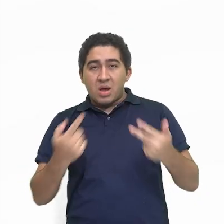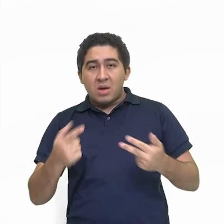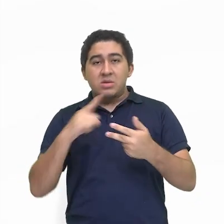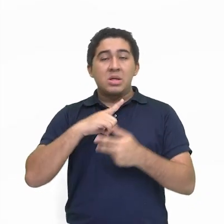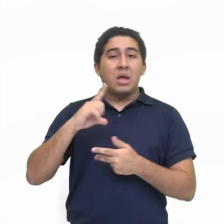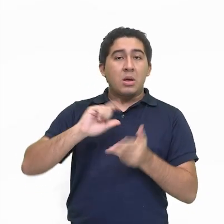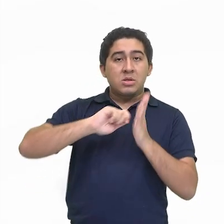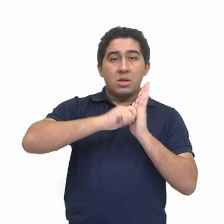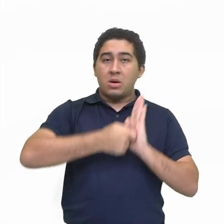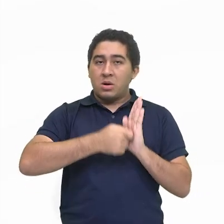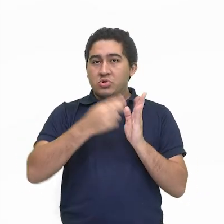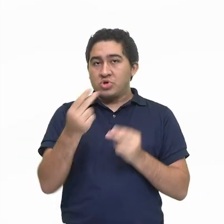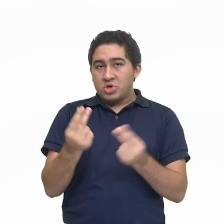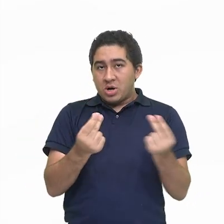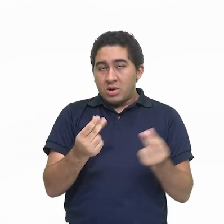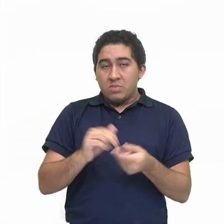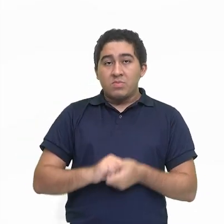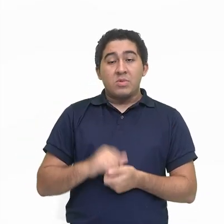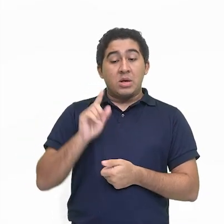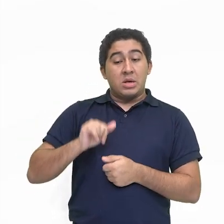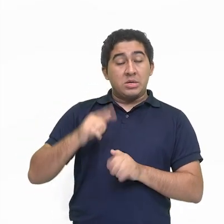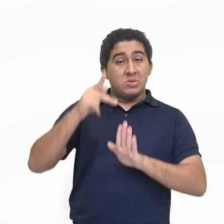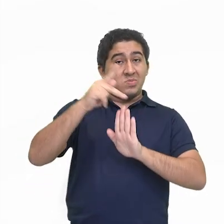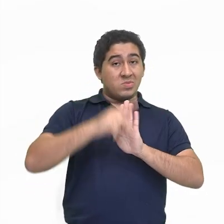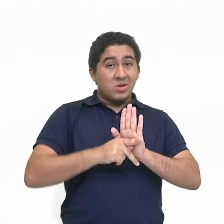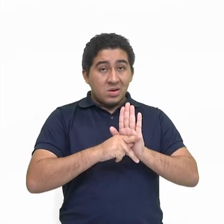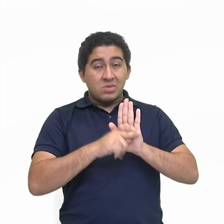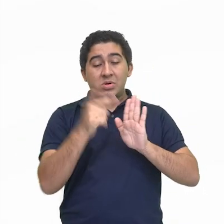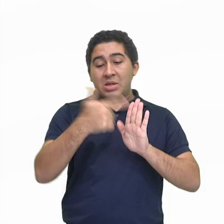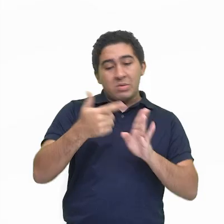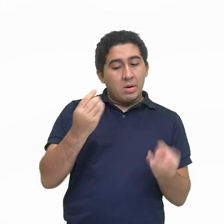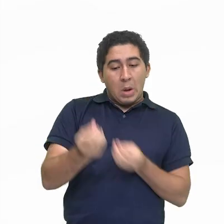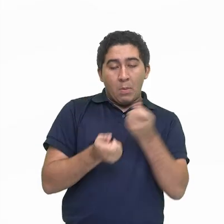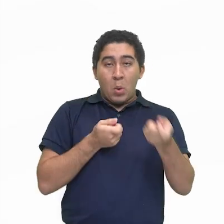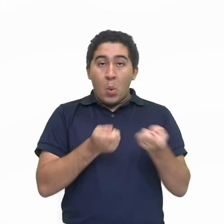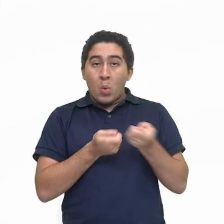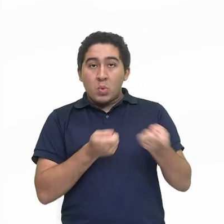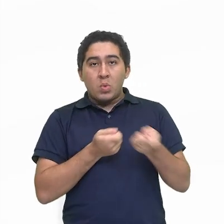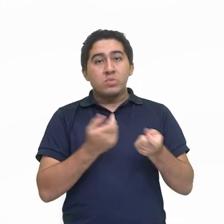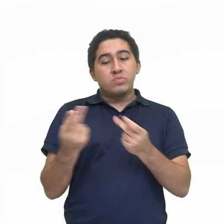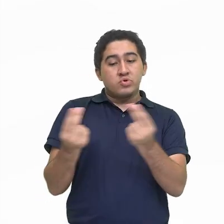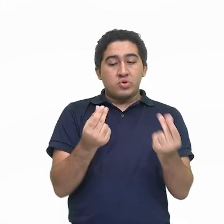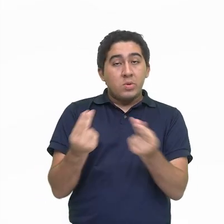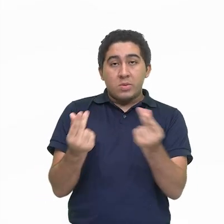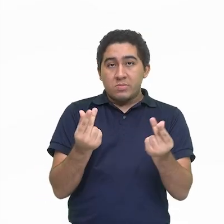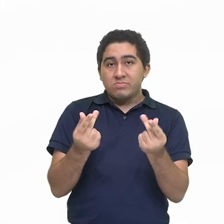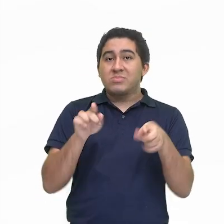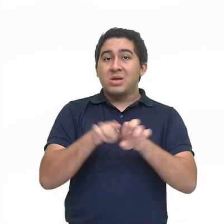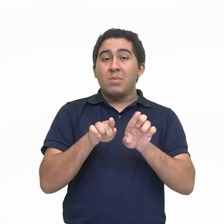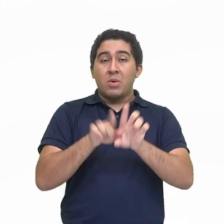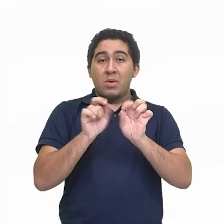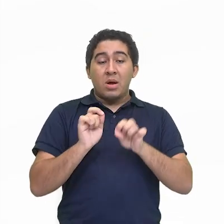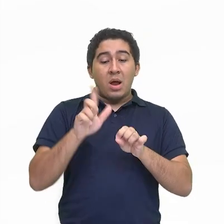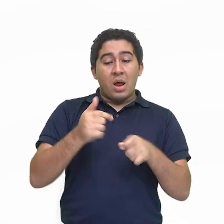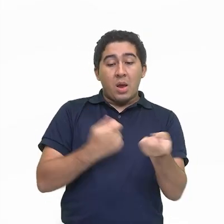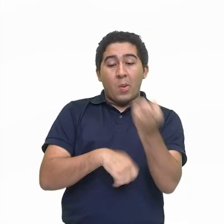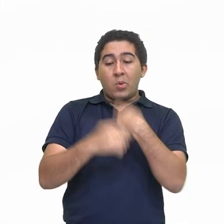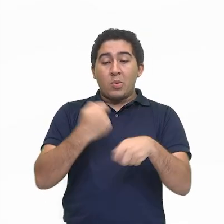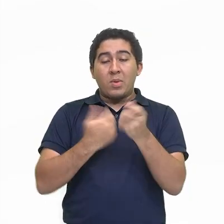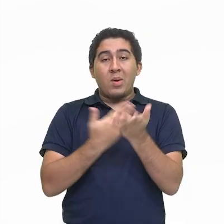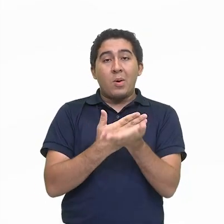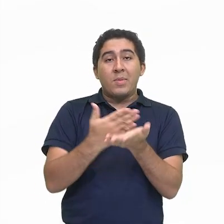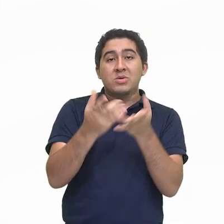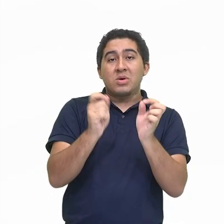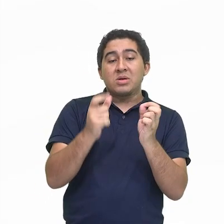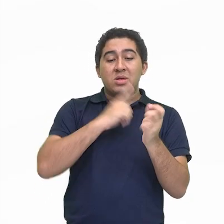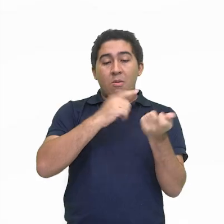da população. Esse plano não vai conseguir controlar a inflação, né, de maneira efetiva, e a recessão econômica vai ser